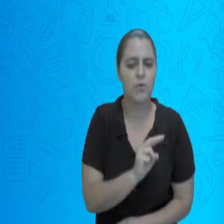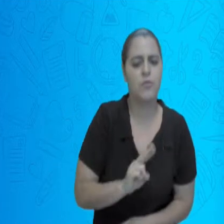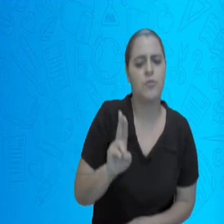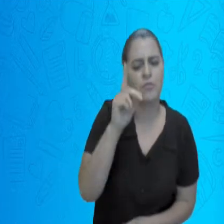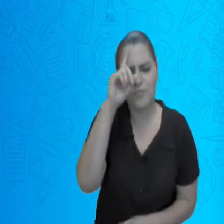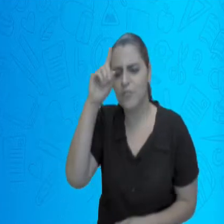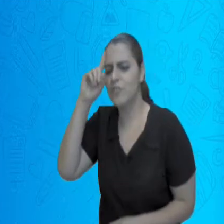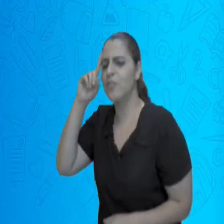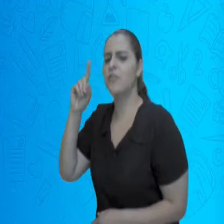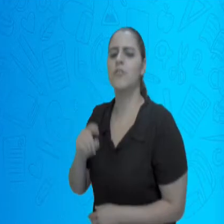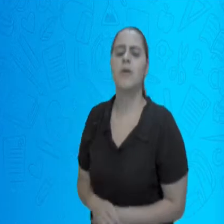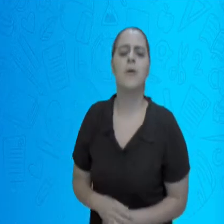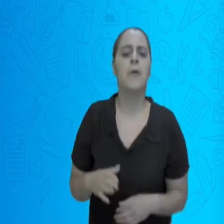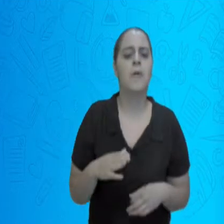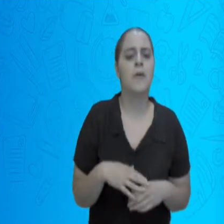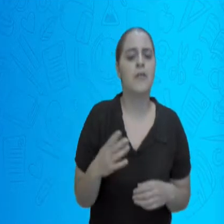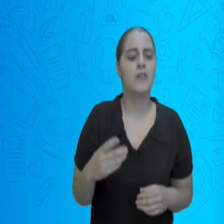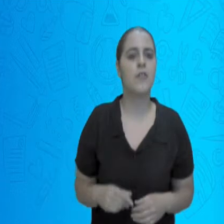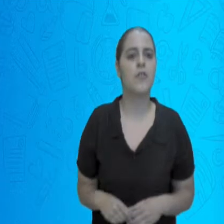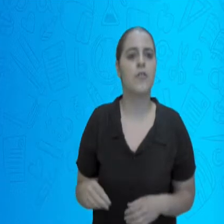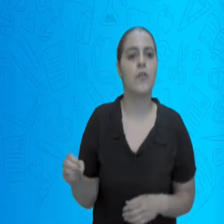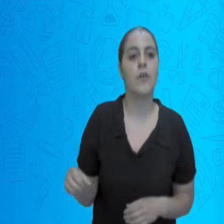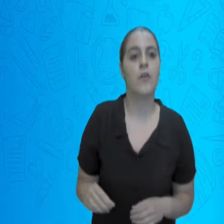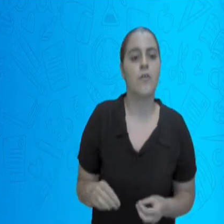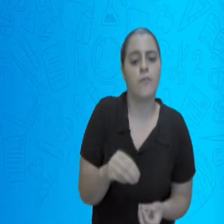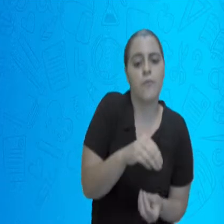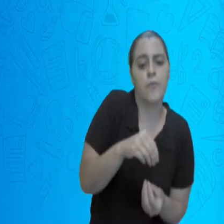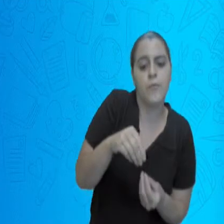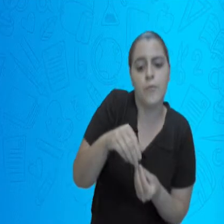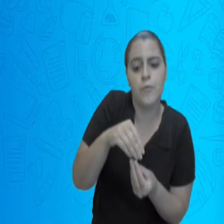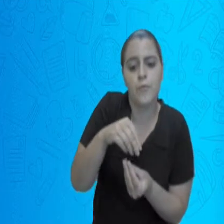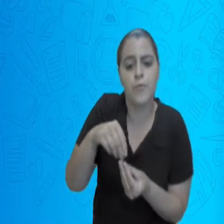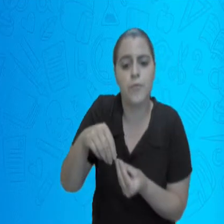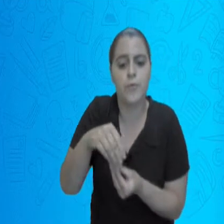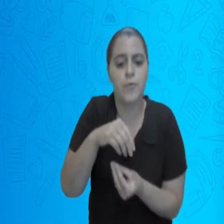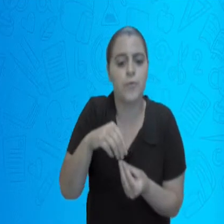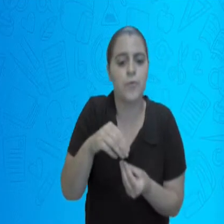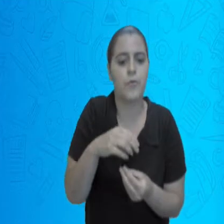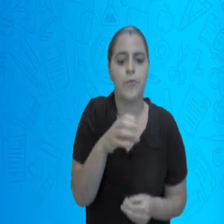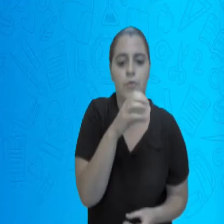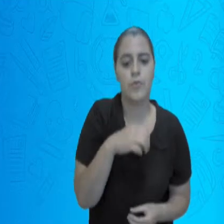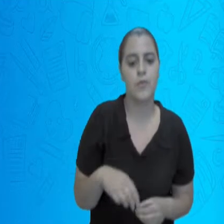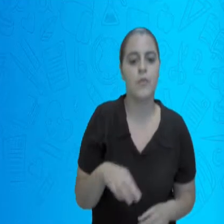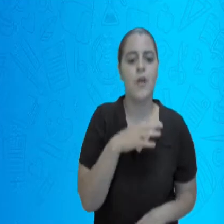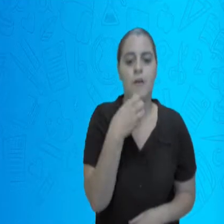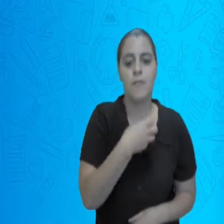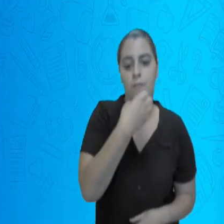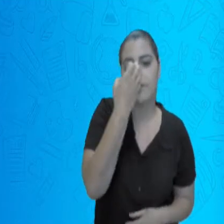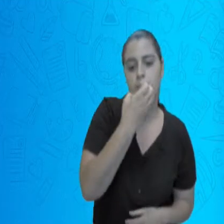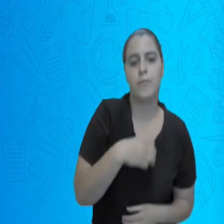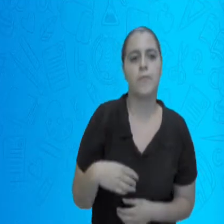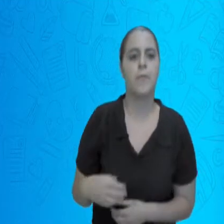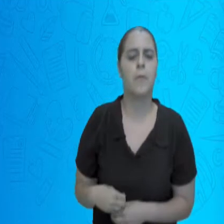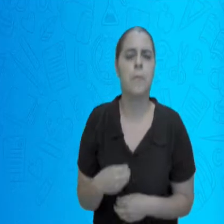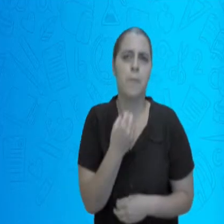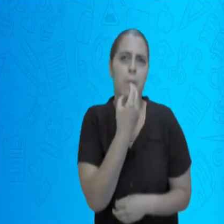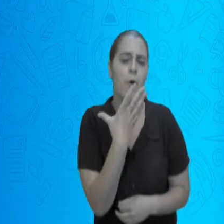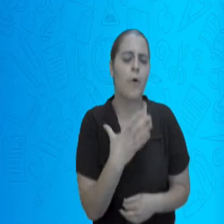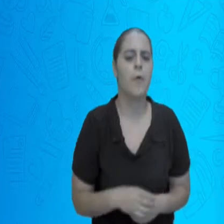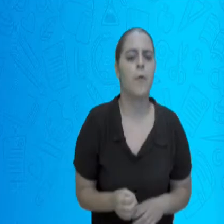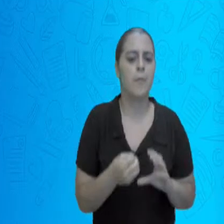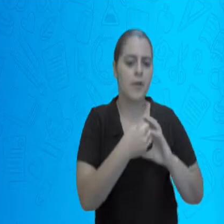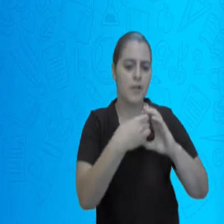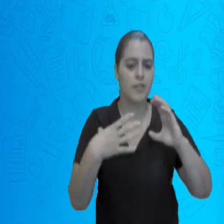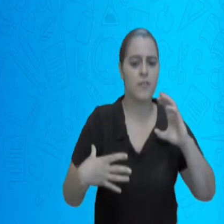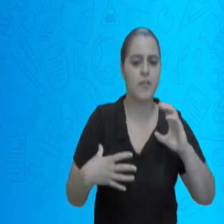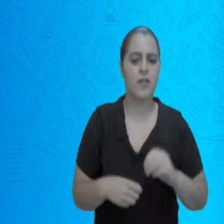que nada mais é do que a presença de fungos nessa fruta. Bom, então como que foi